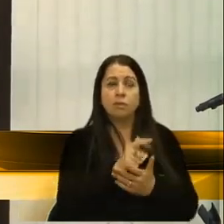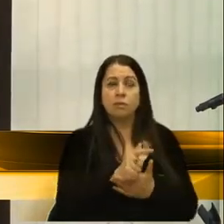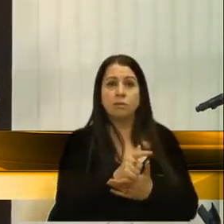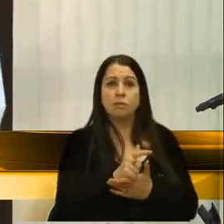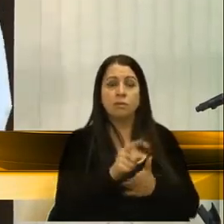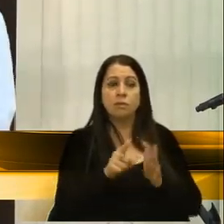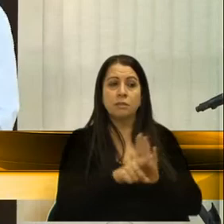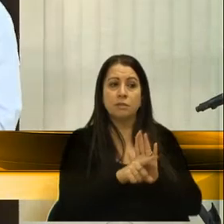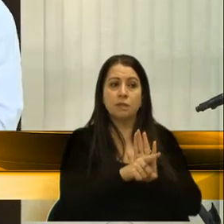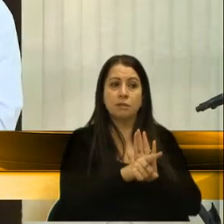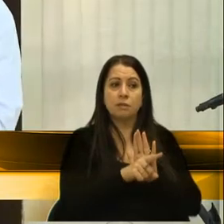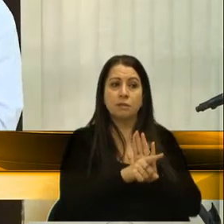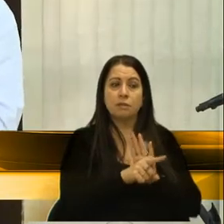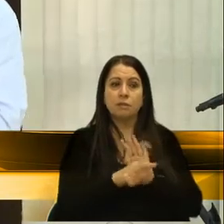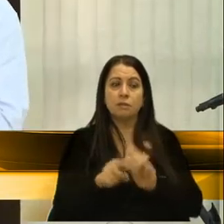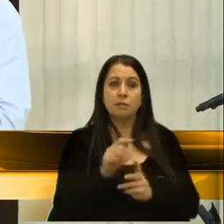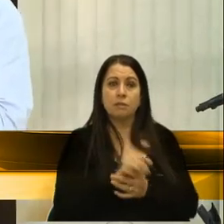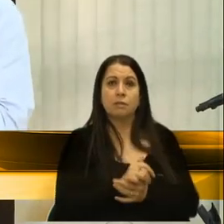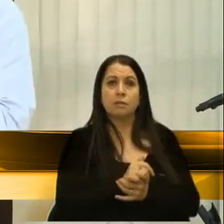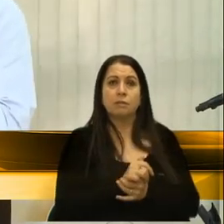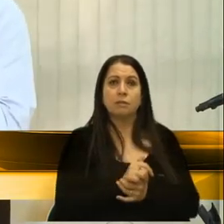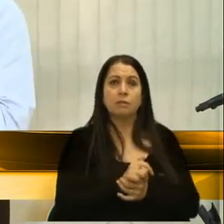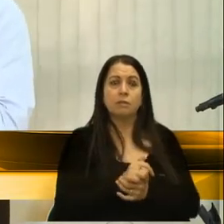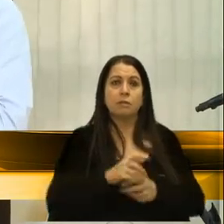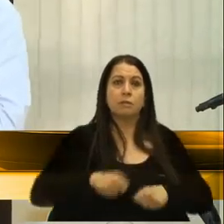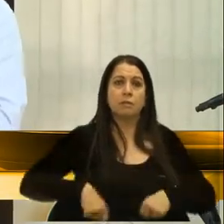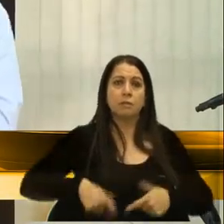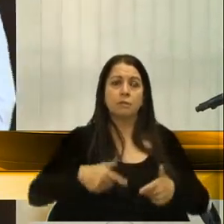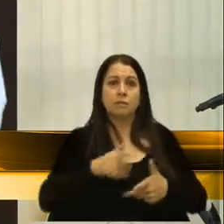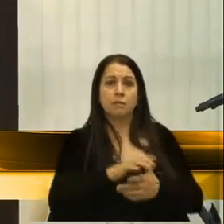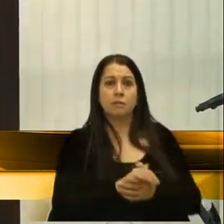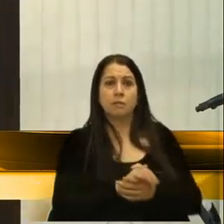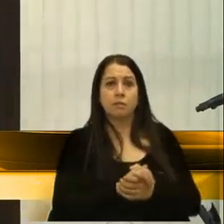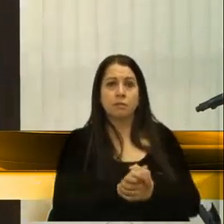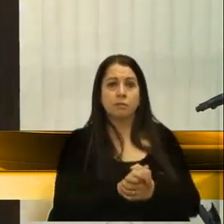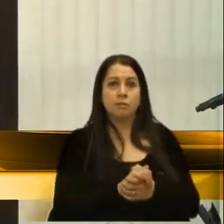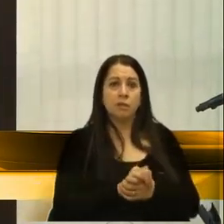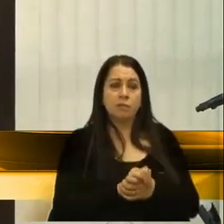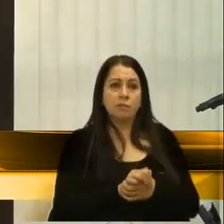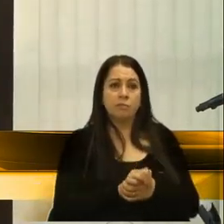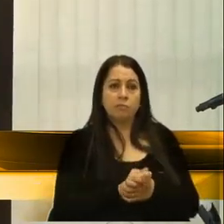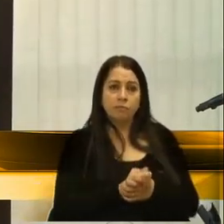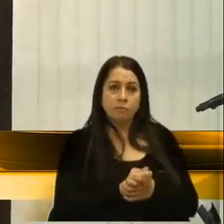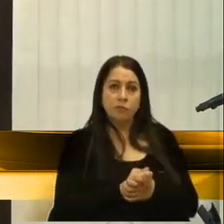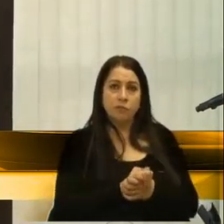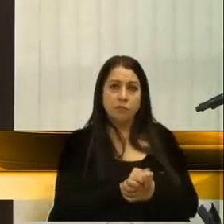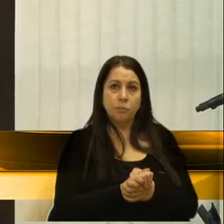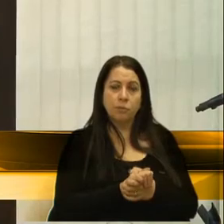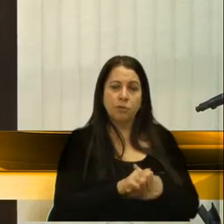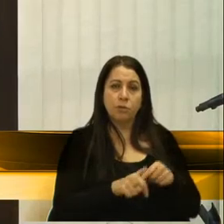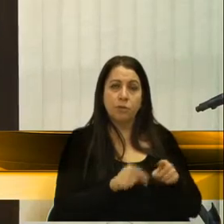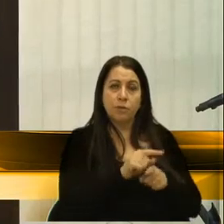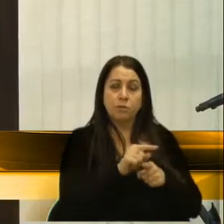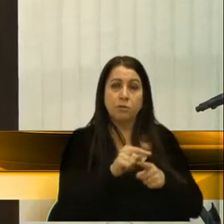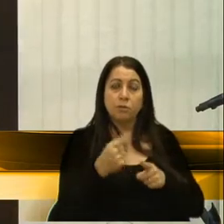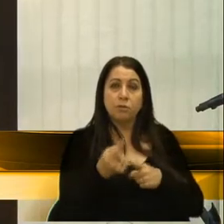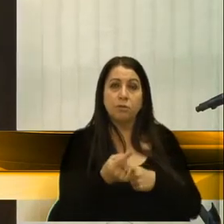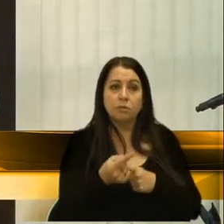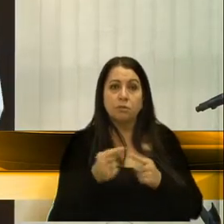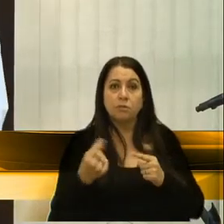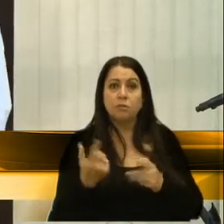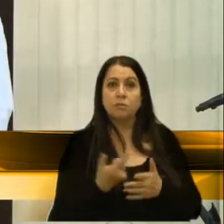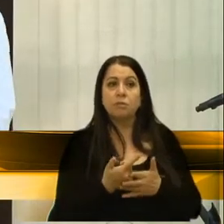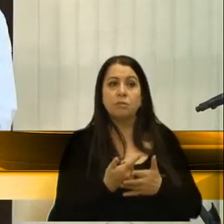legislatura. Esse é o custo desses servidores. E que são servidores ótimos, que estão